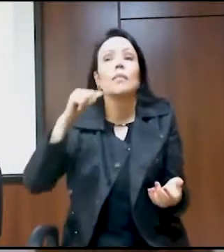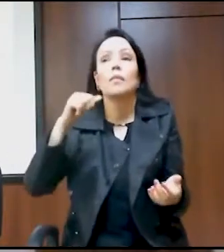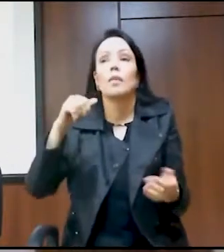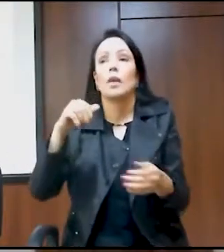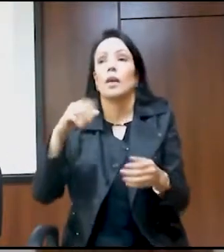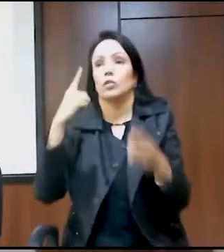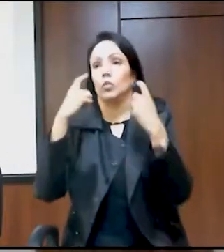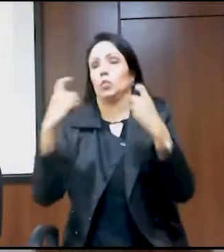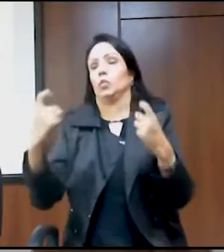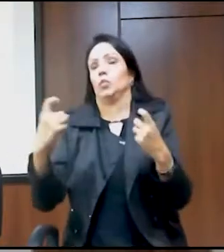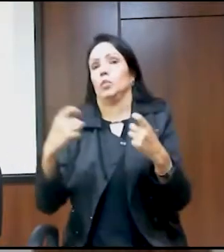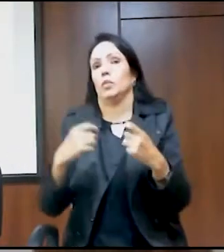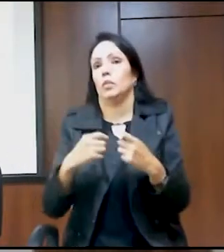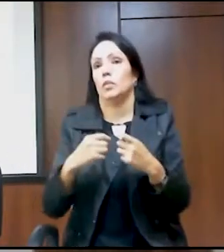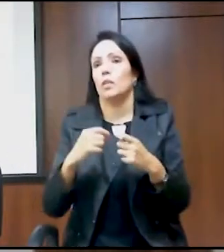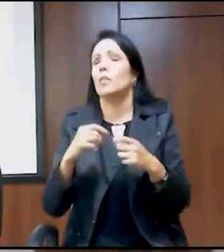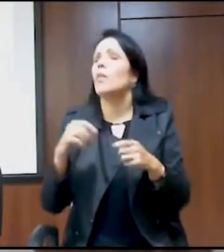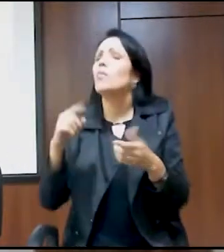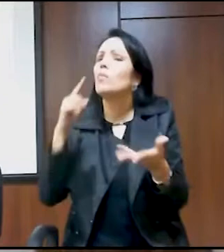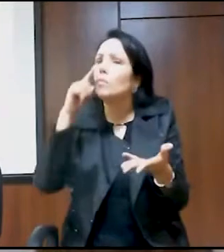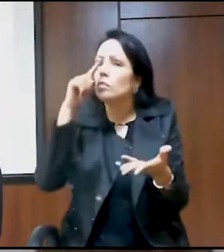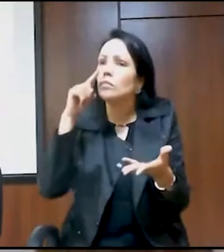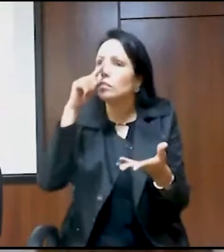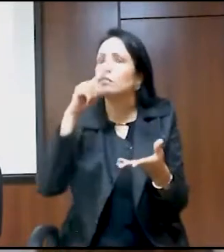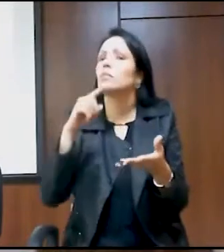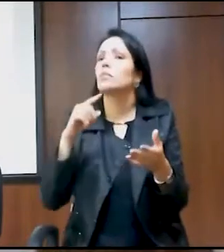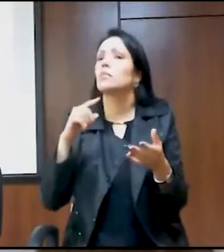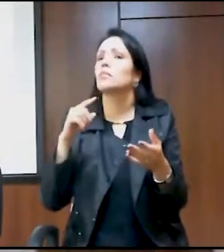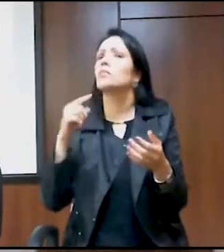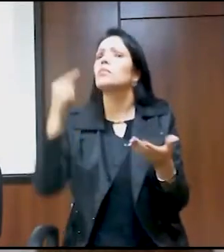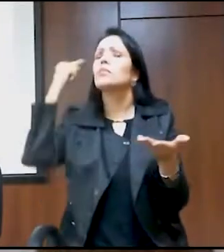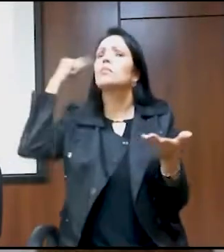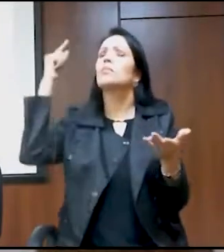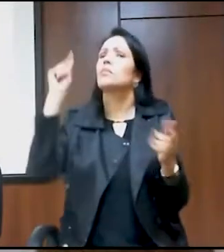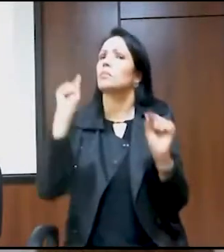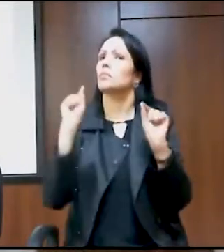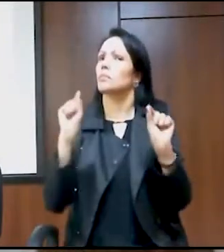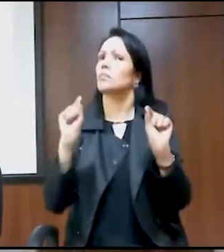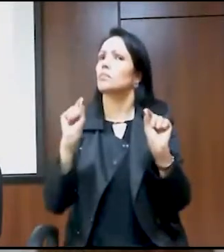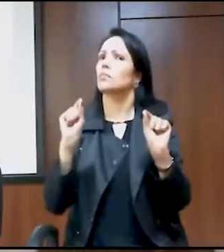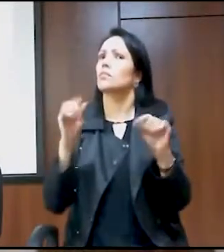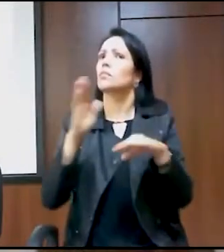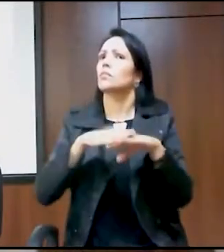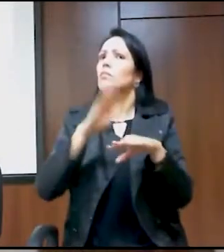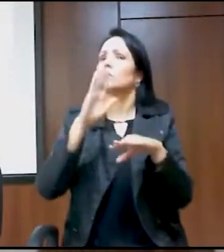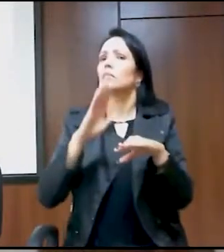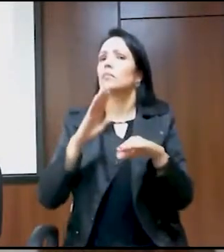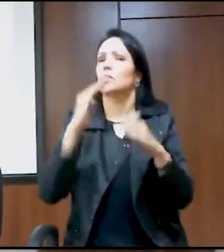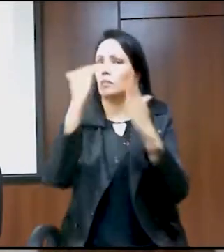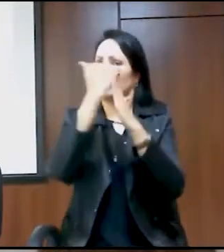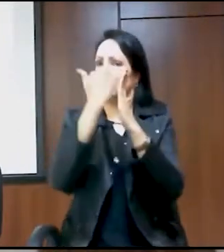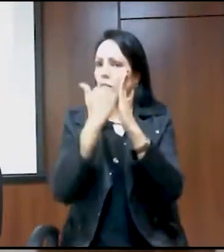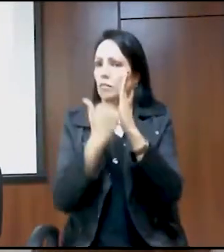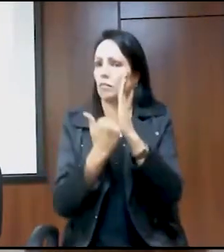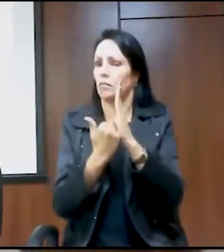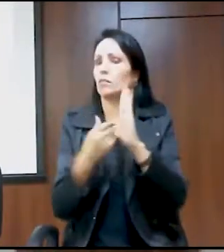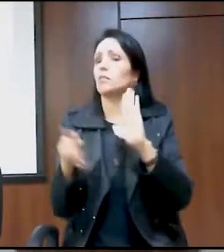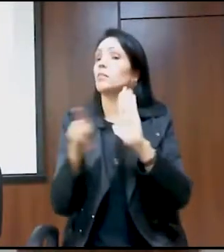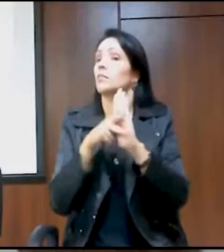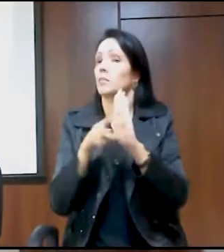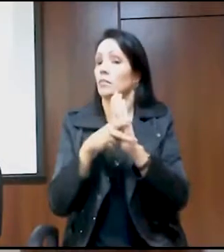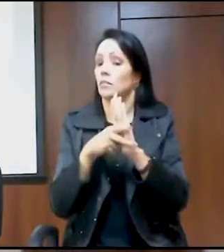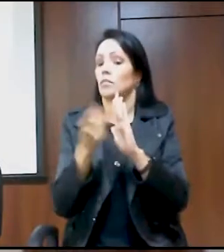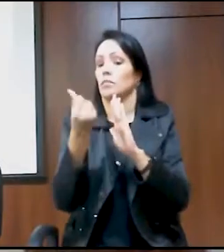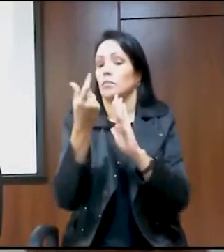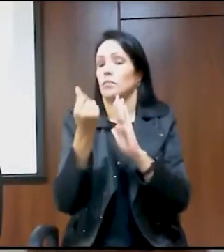de violência. Mas esse risco, ele remete a uma questão muito mais estrutural do próprio capitalismo,